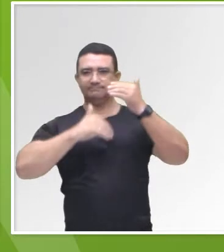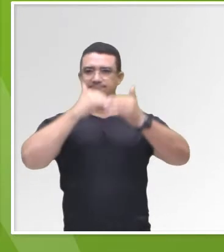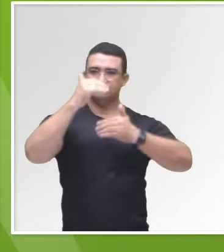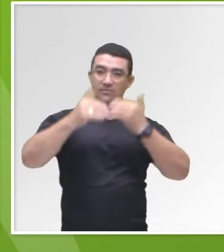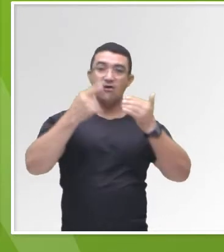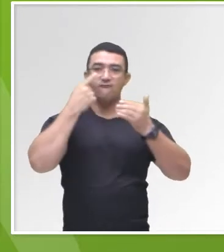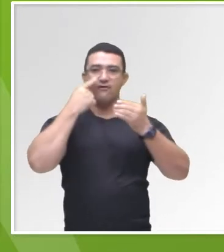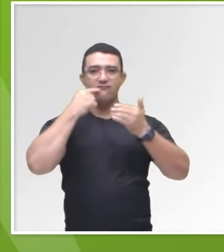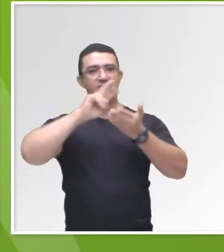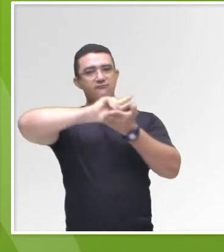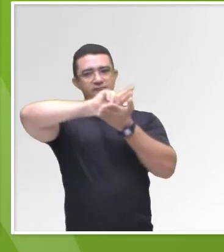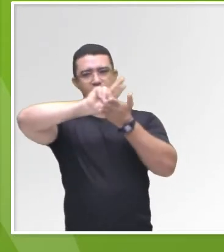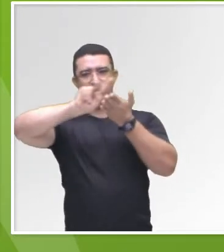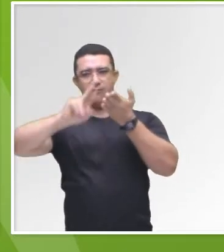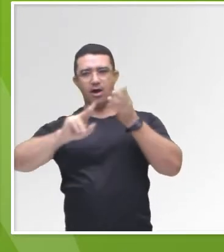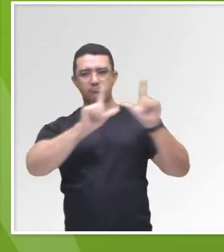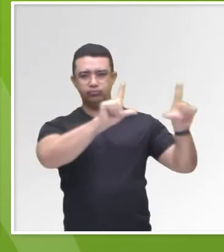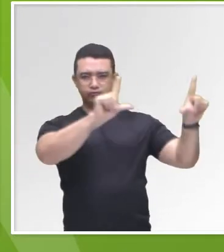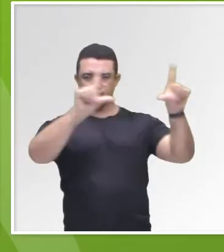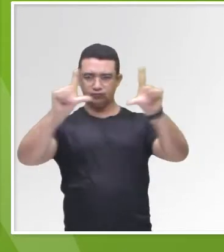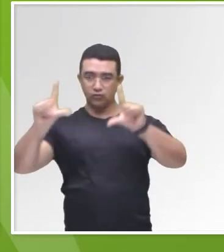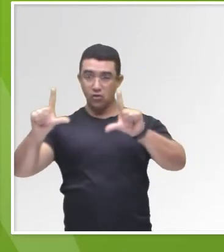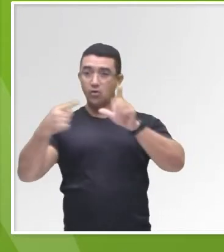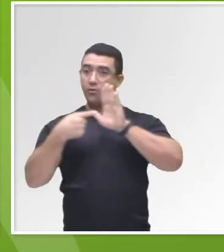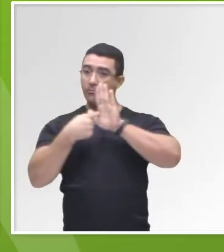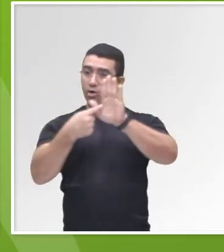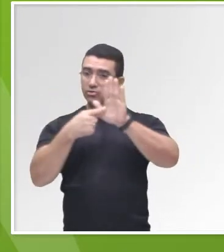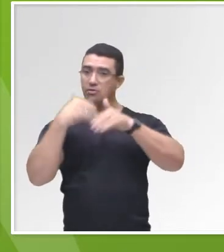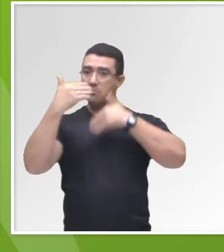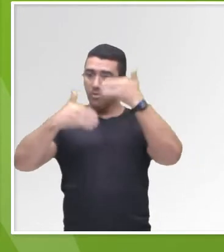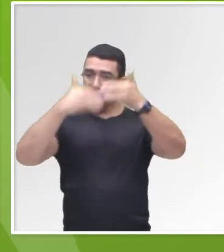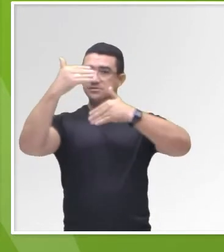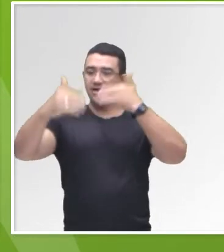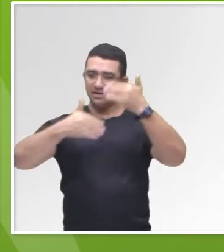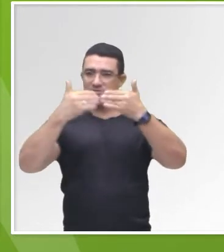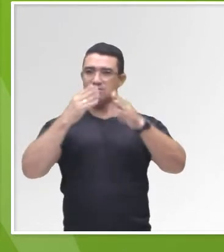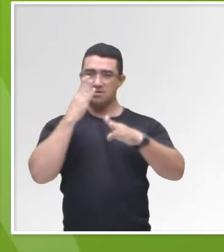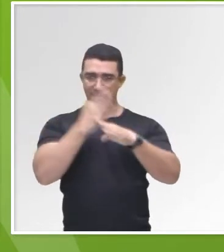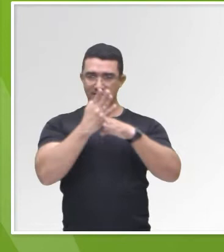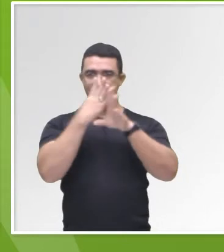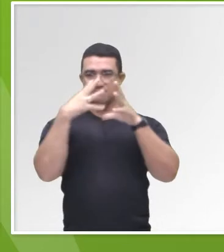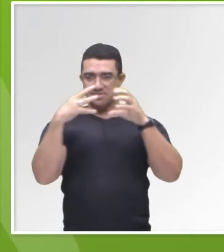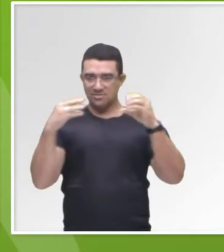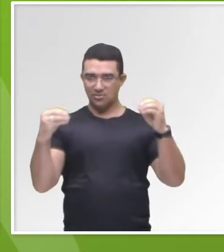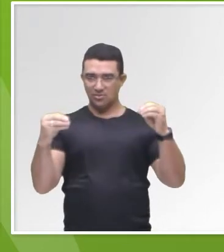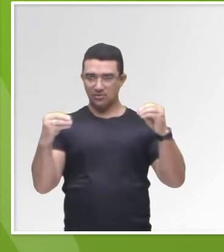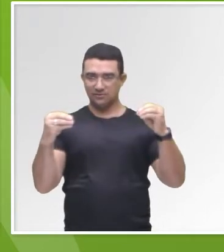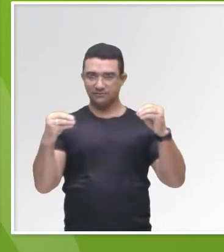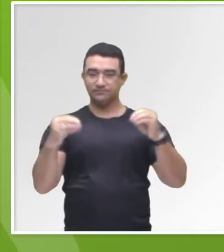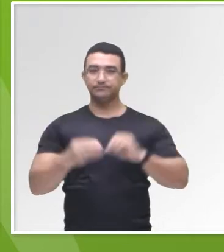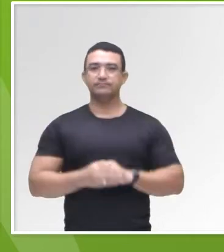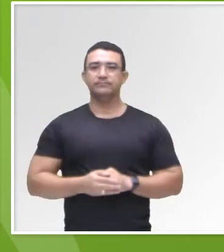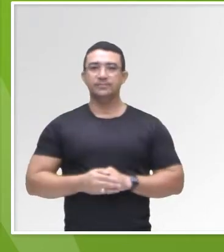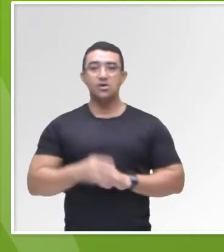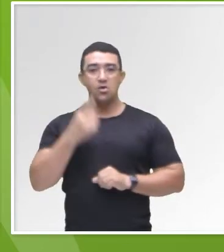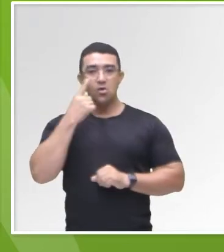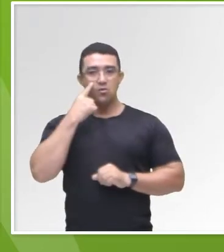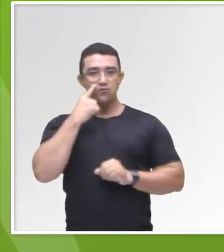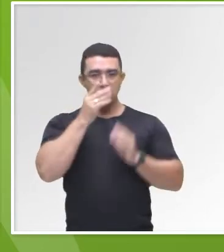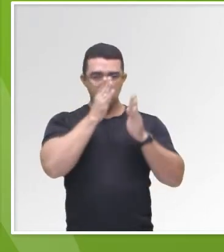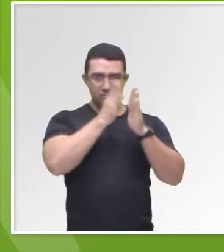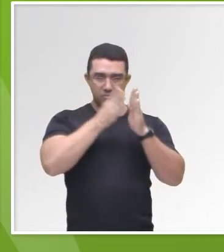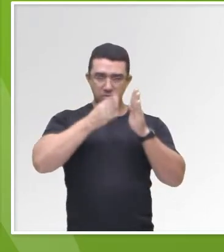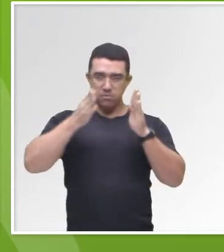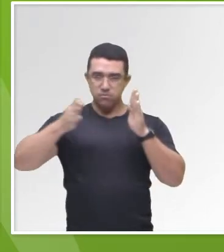aí representando o esquema da mitose, como essa aqui da próxima imagem. Então a gente tem uma visão geral do processo de